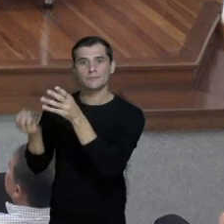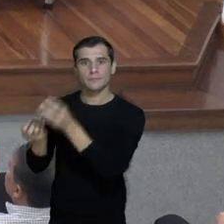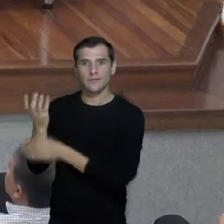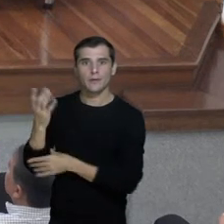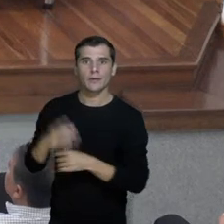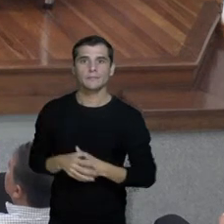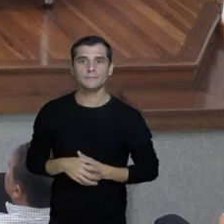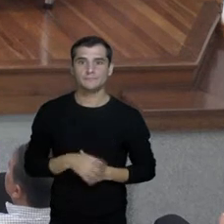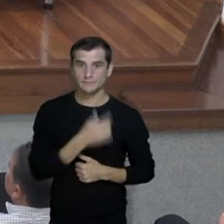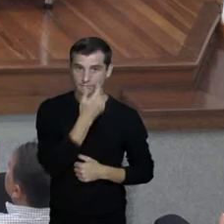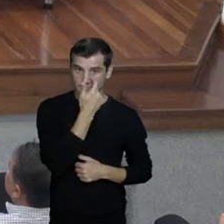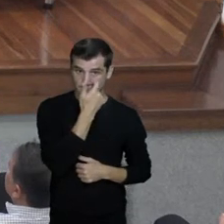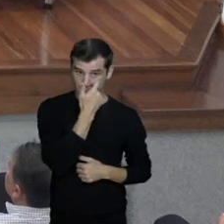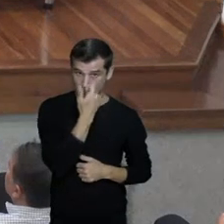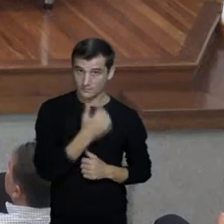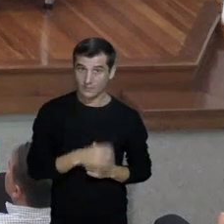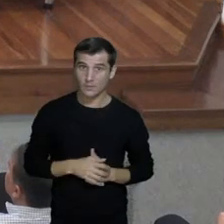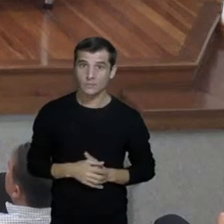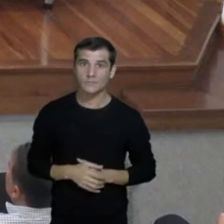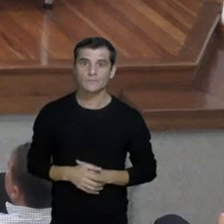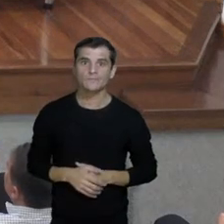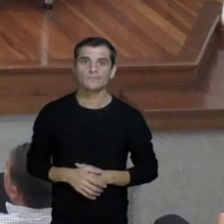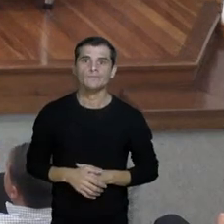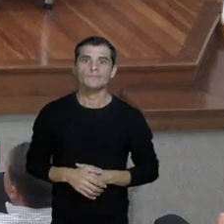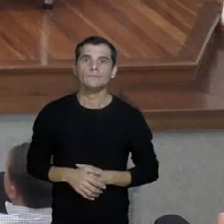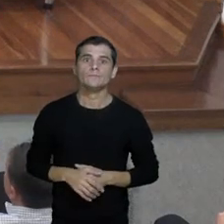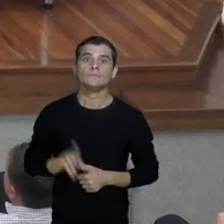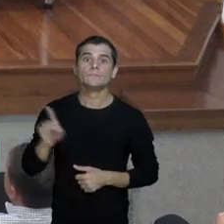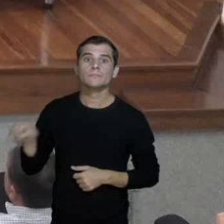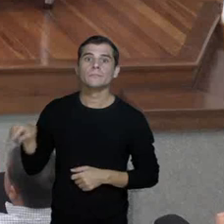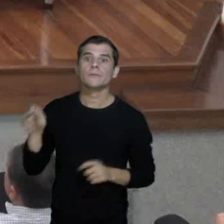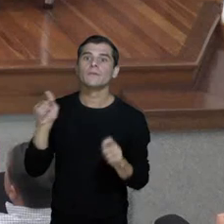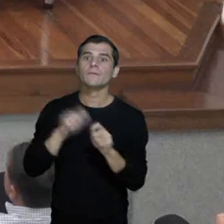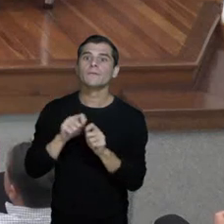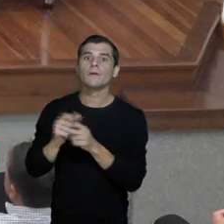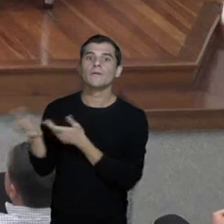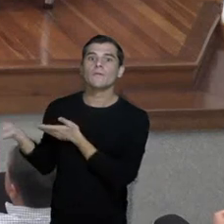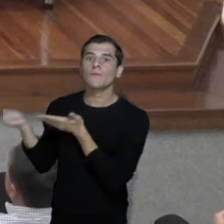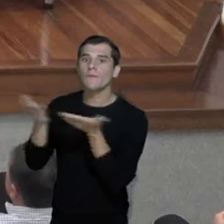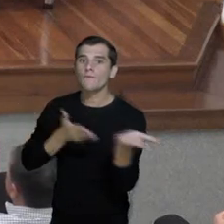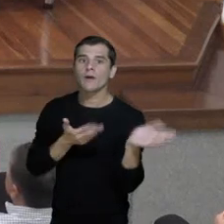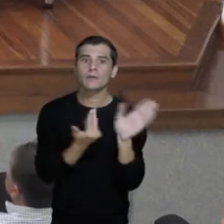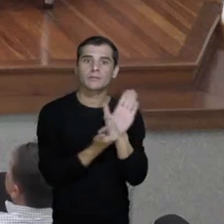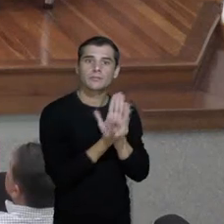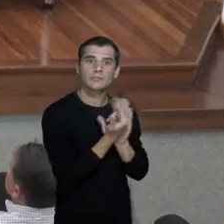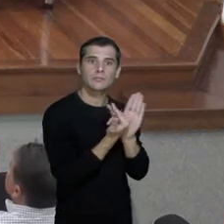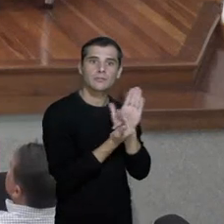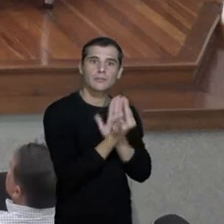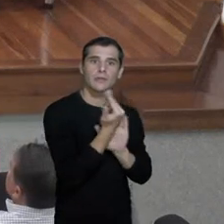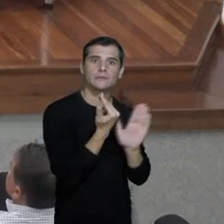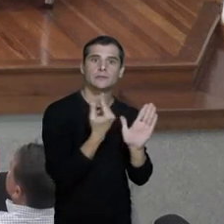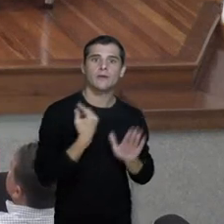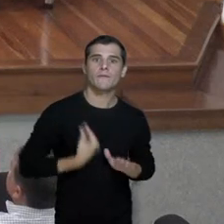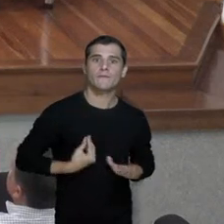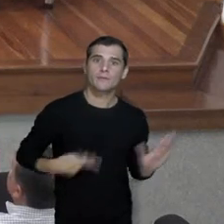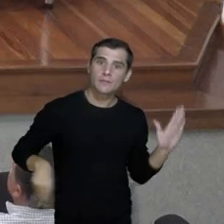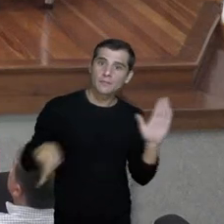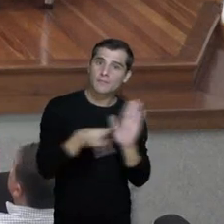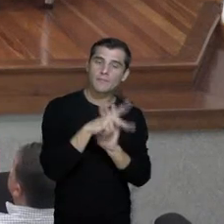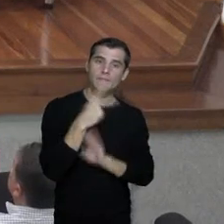e nasceu empresário porque ele me fez um um convite para desenhar a uma coleção para henner